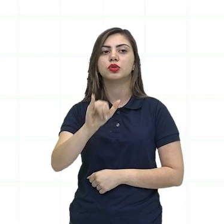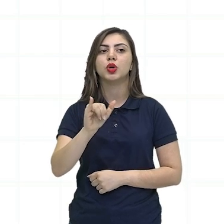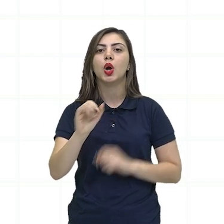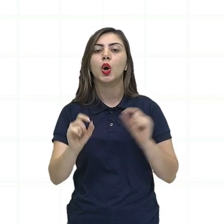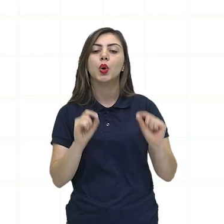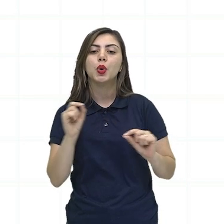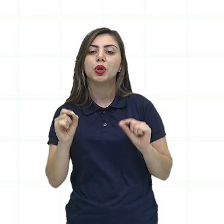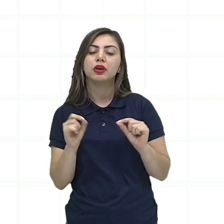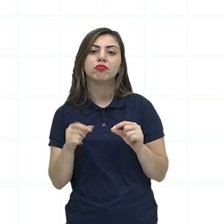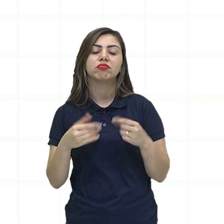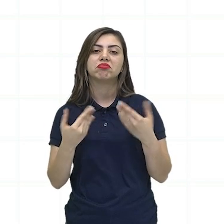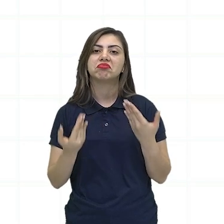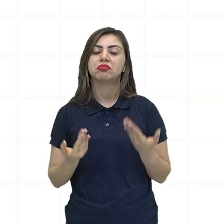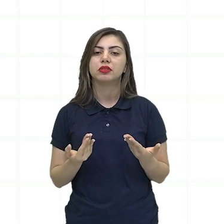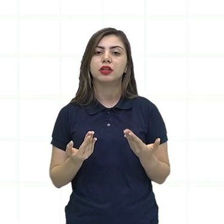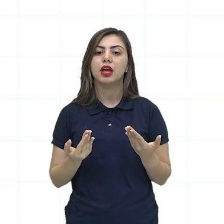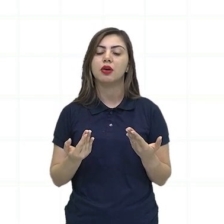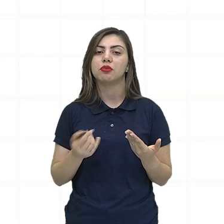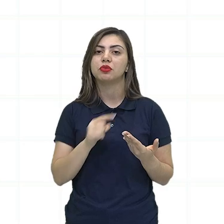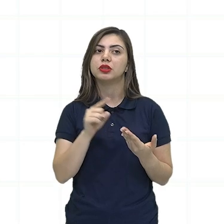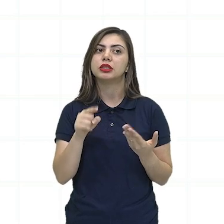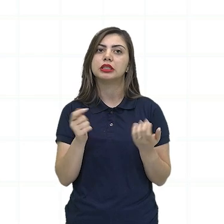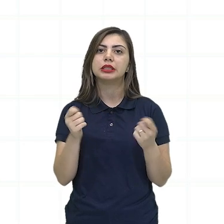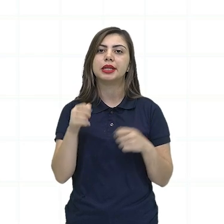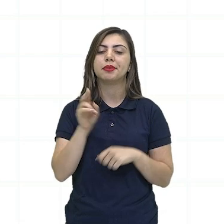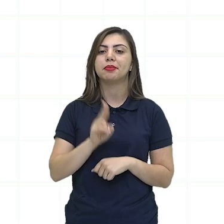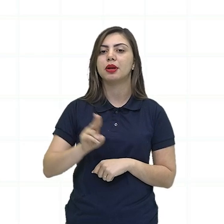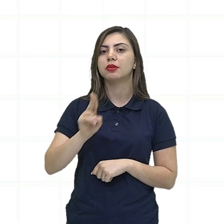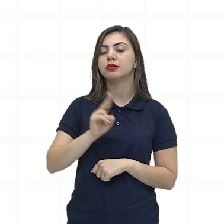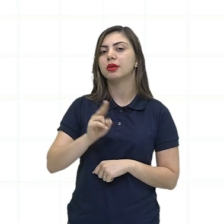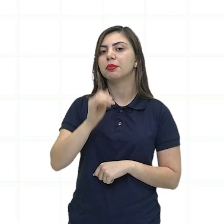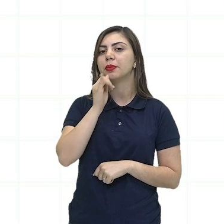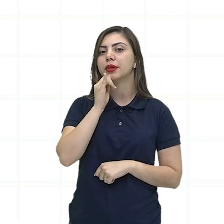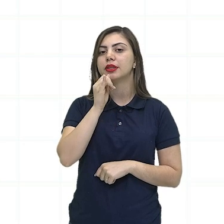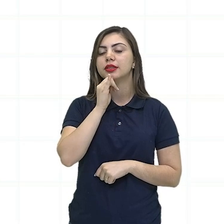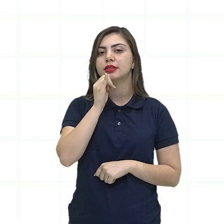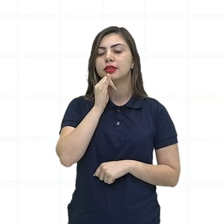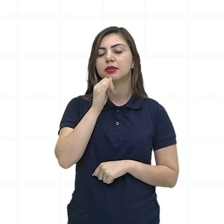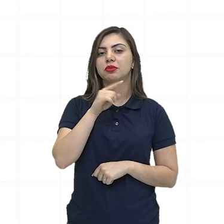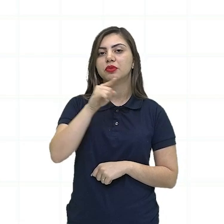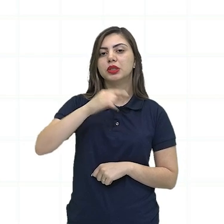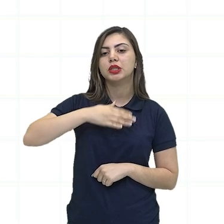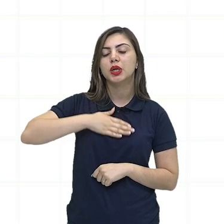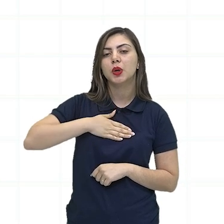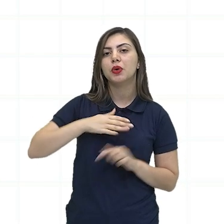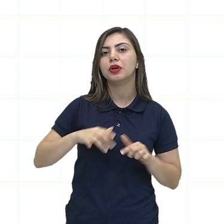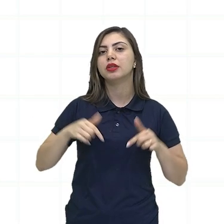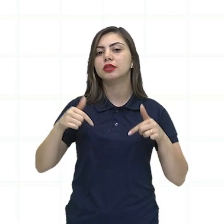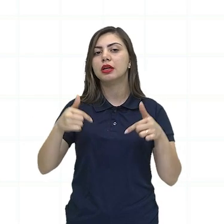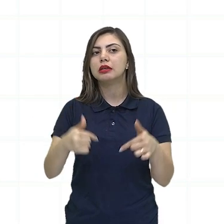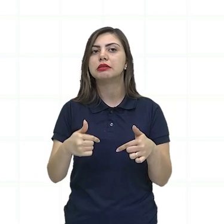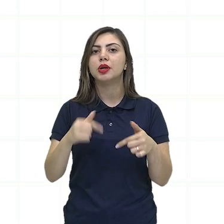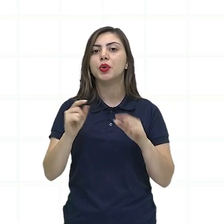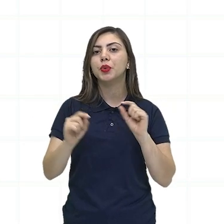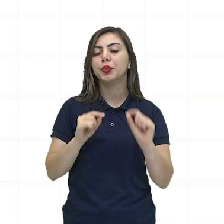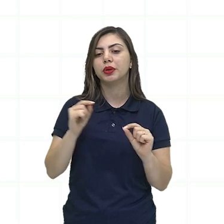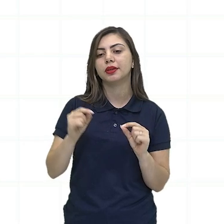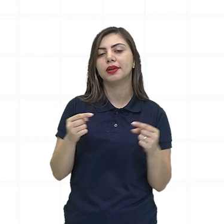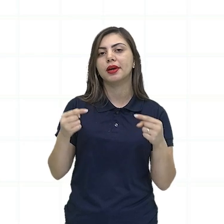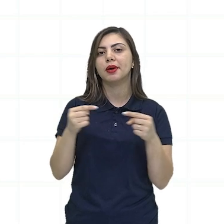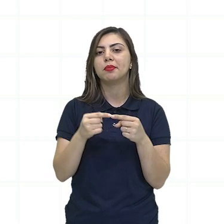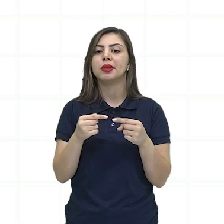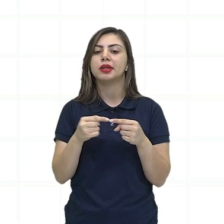enjoy é a mesma coisa, assim, você pode utilizar também para falar de atividades que você gosta de fazer, né? Enjoy quer